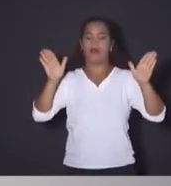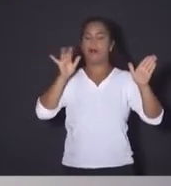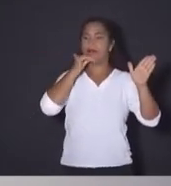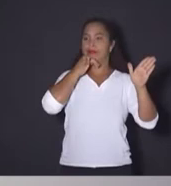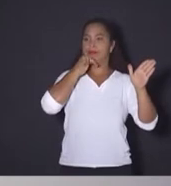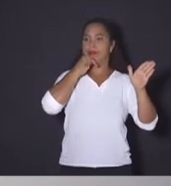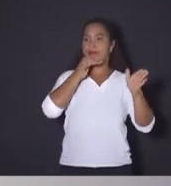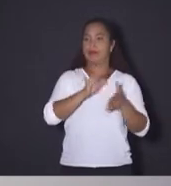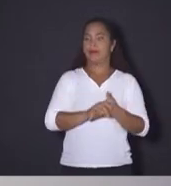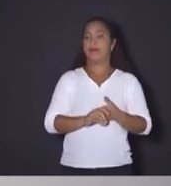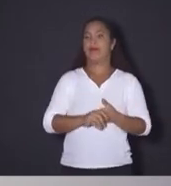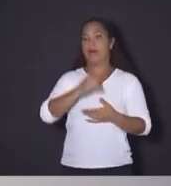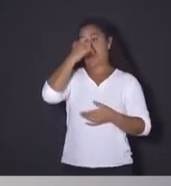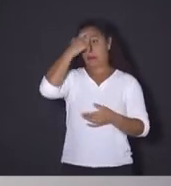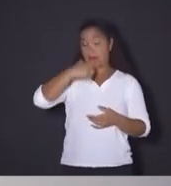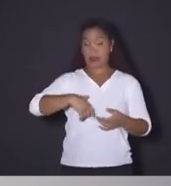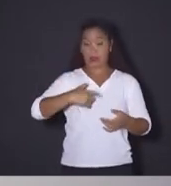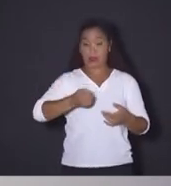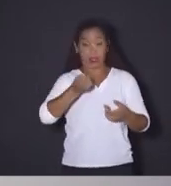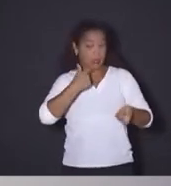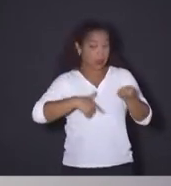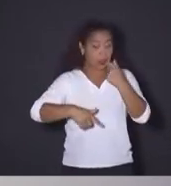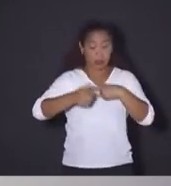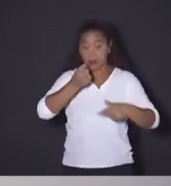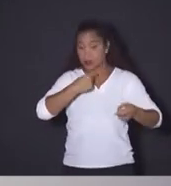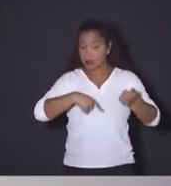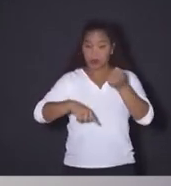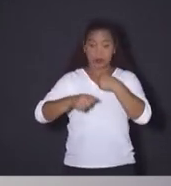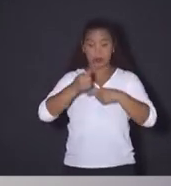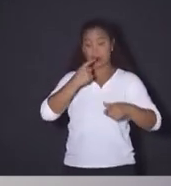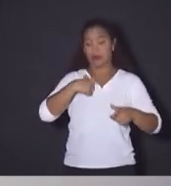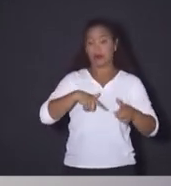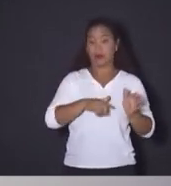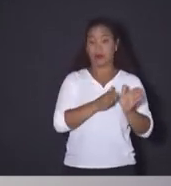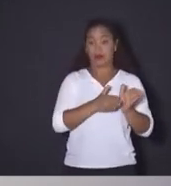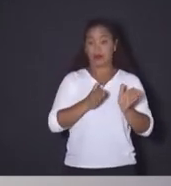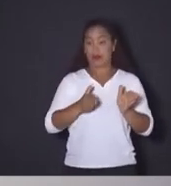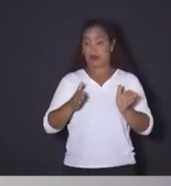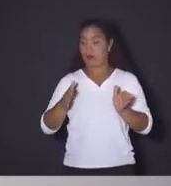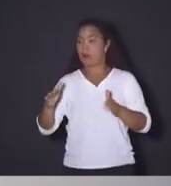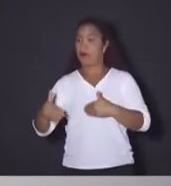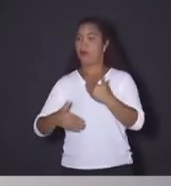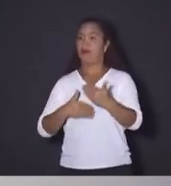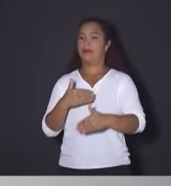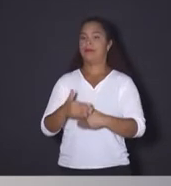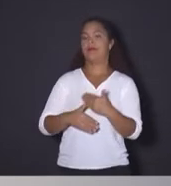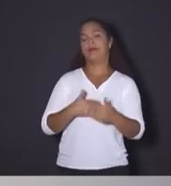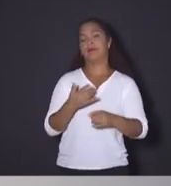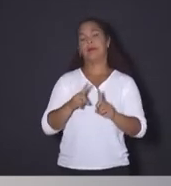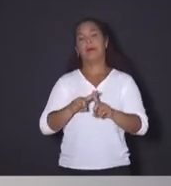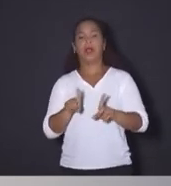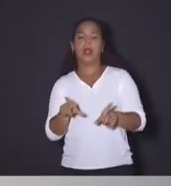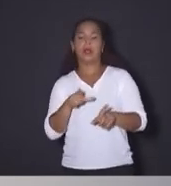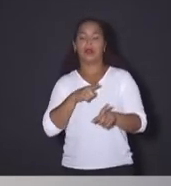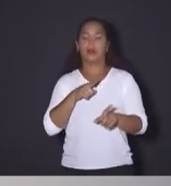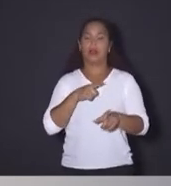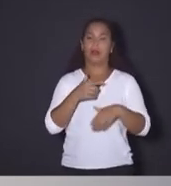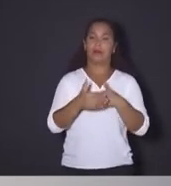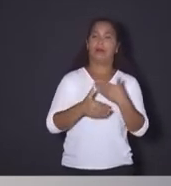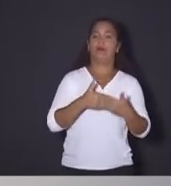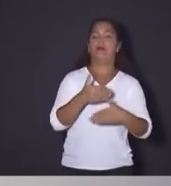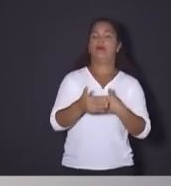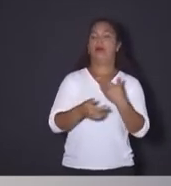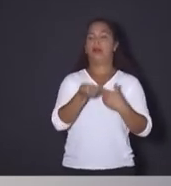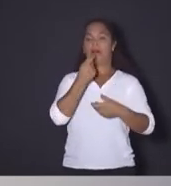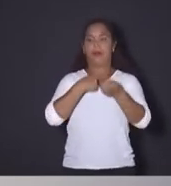que quem faz uso abusivo de medicamentos está dentro de um processo de medicalização mas que existem processos de medicalização